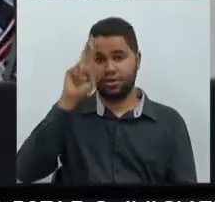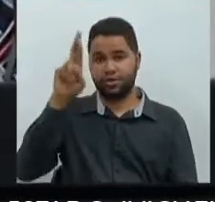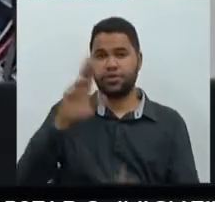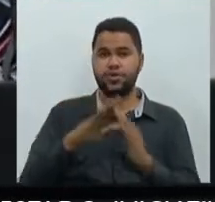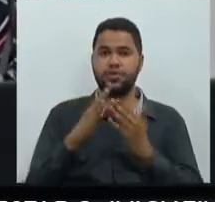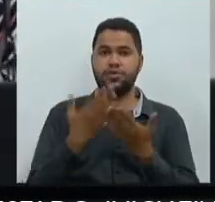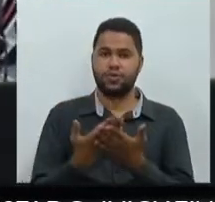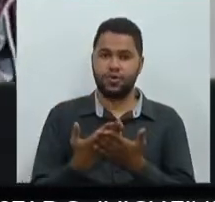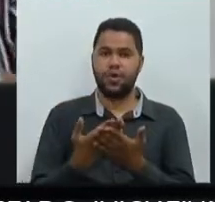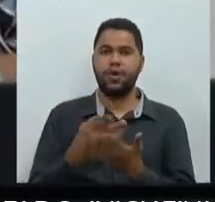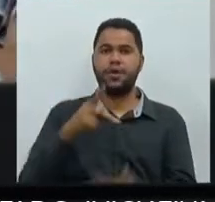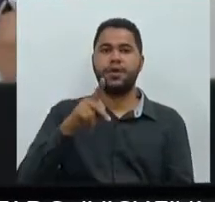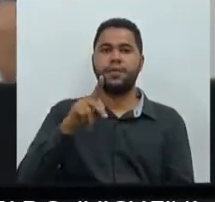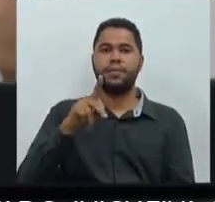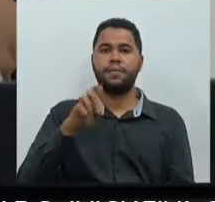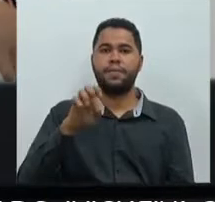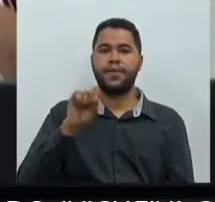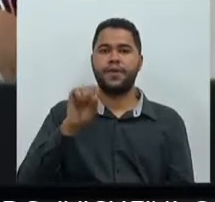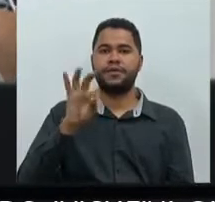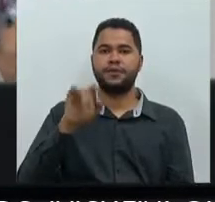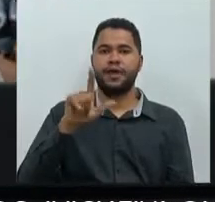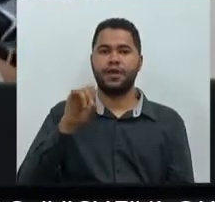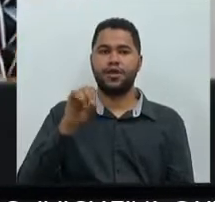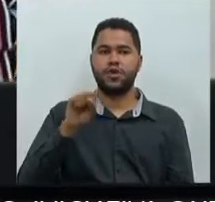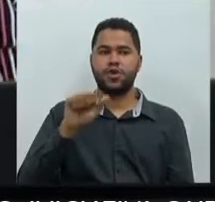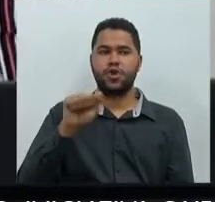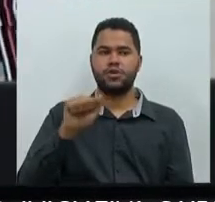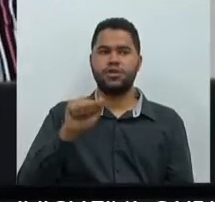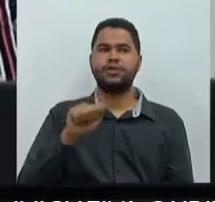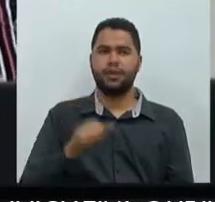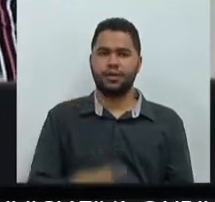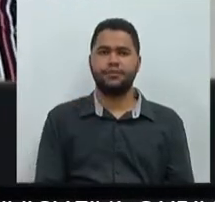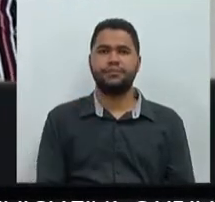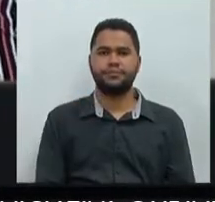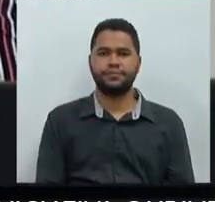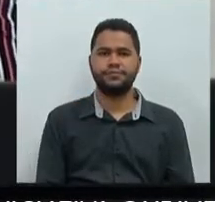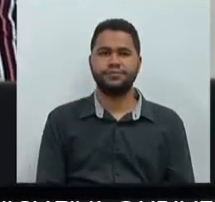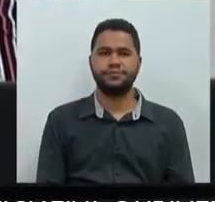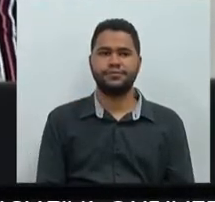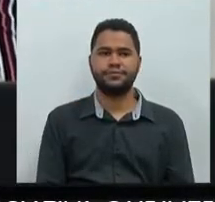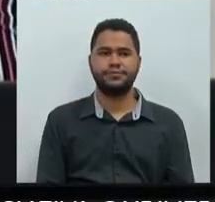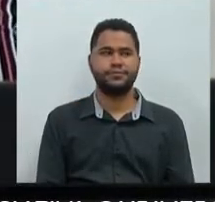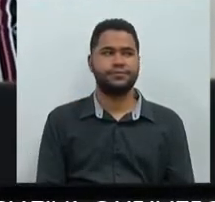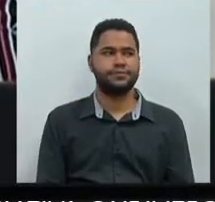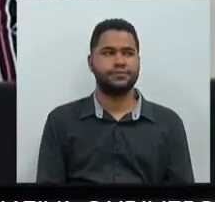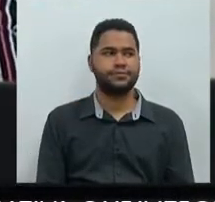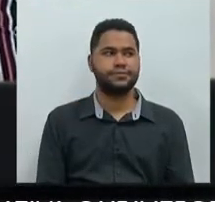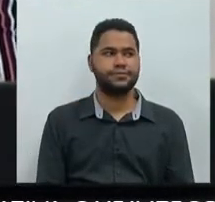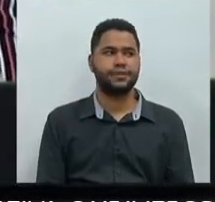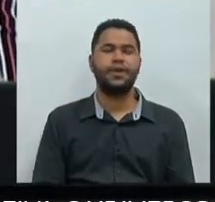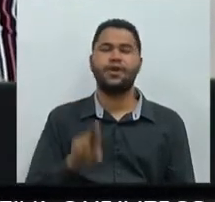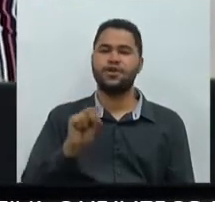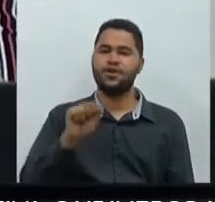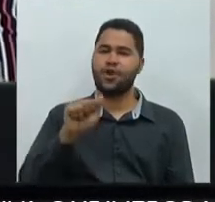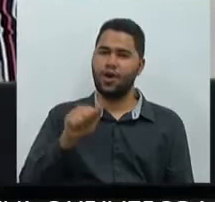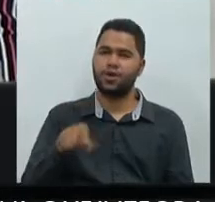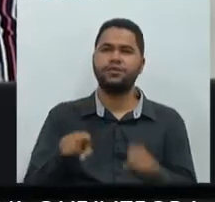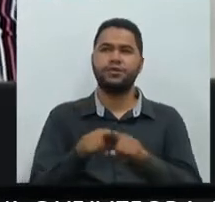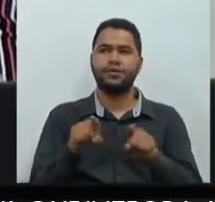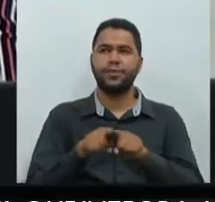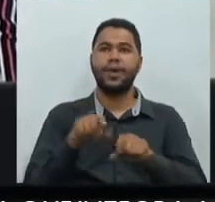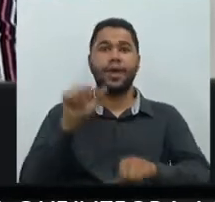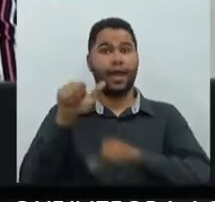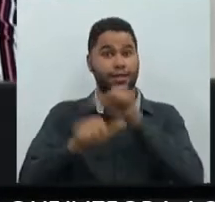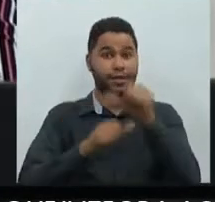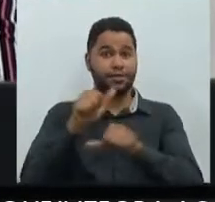Estadual Pestalozzi. Cadê a Rosa? Está aqui a Rosa. Tudo bem? Estive lá com a Rosa. Vi também a transformação